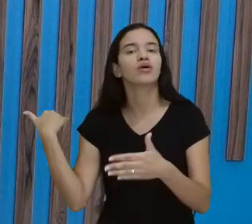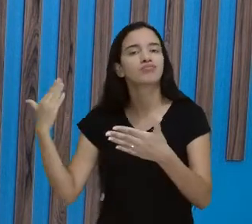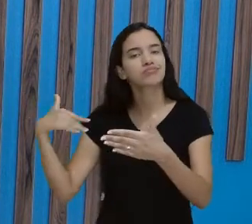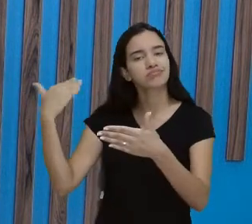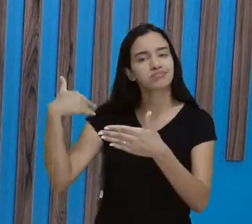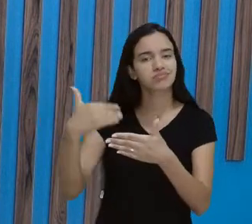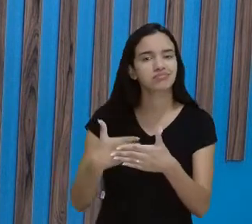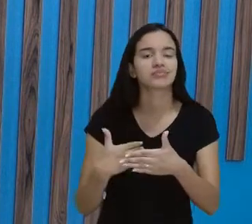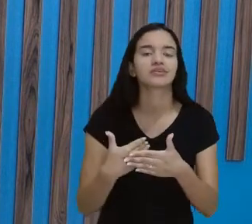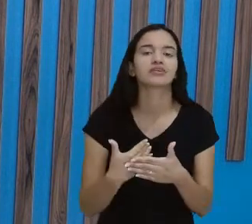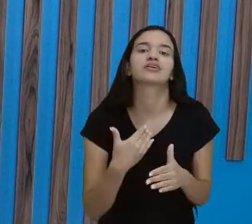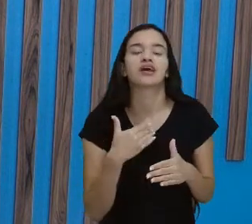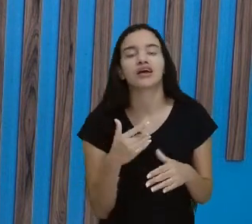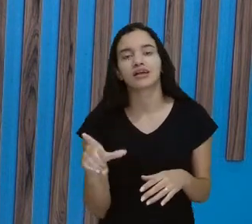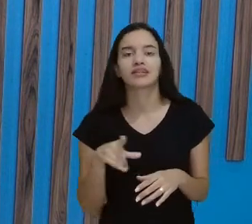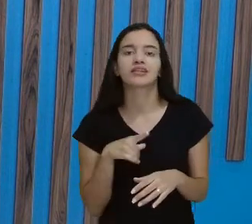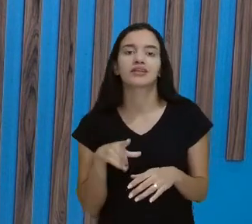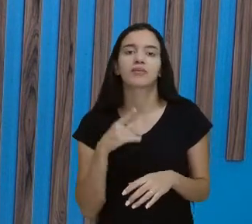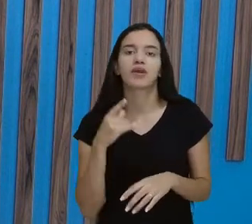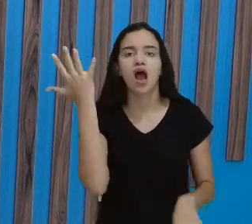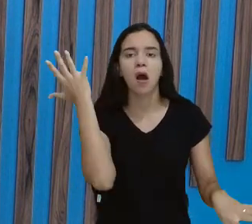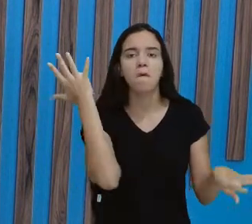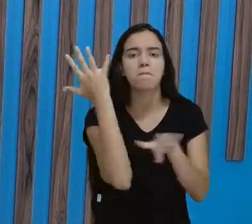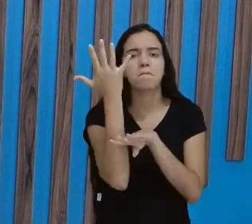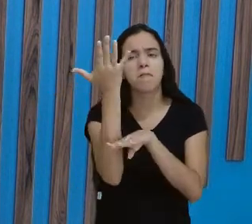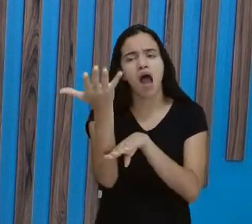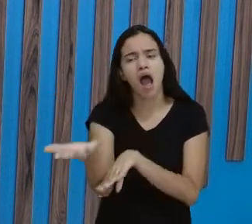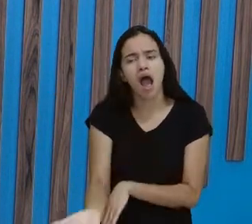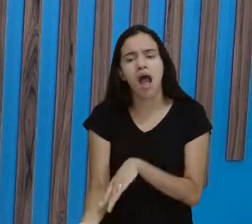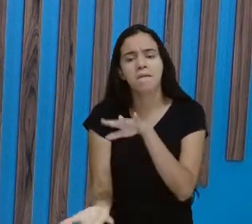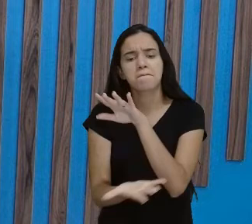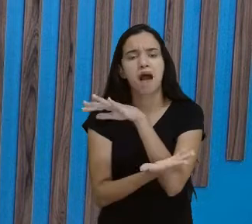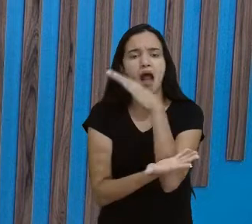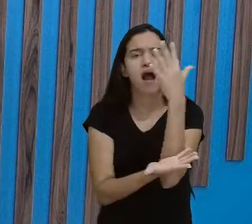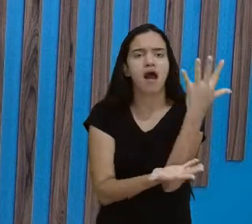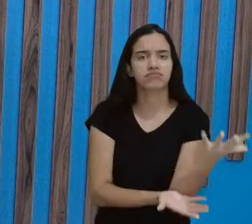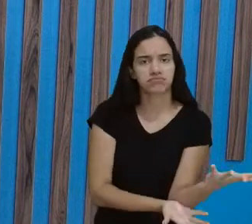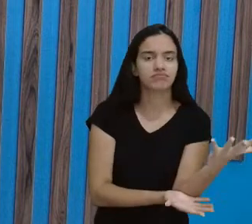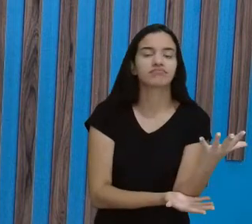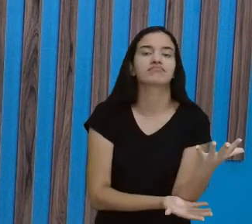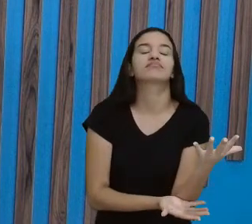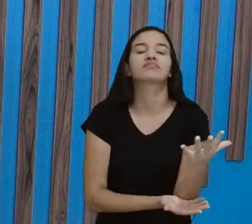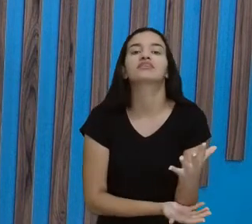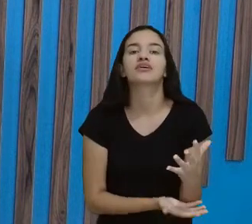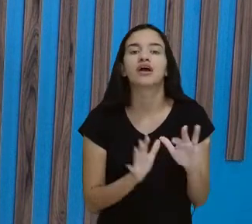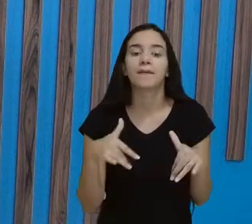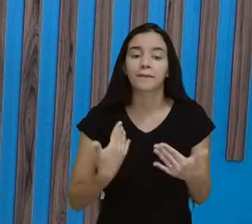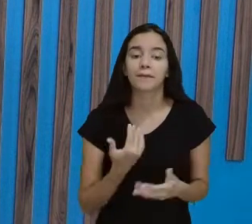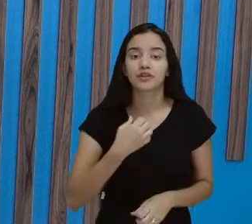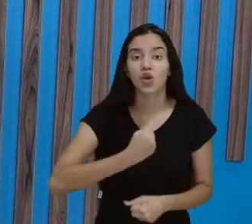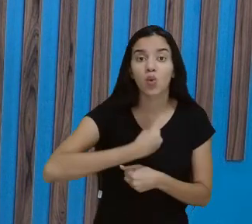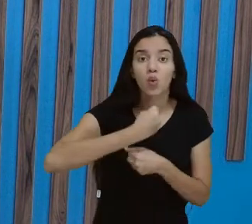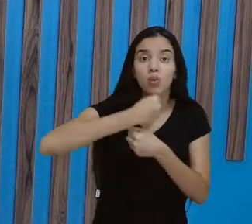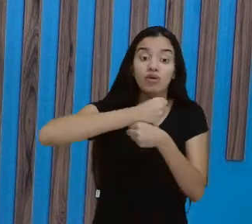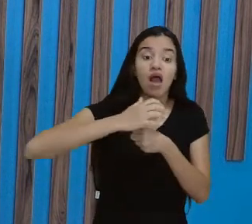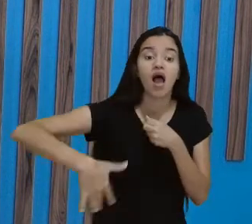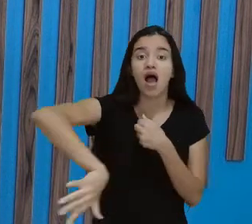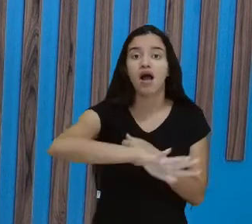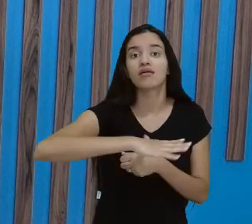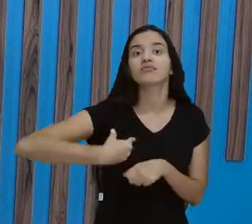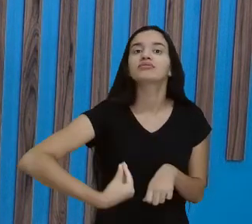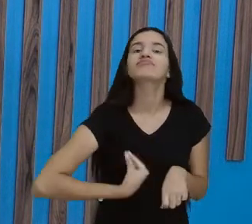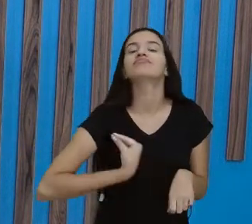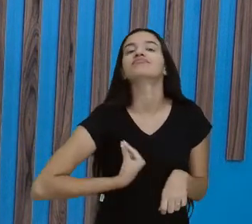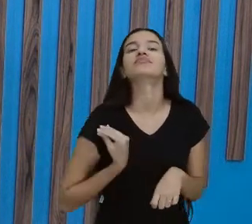tempo, quebrando árvores, destruindo alguns espaços para poder, né, construir a sua área de